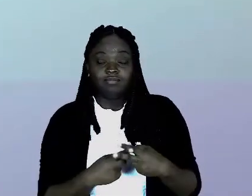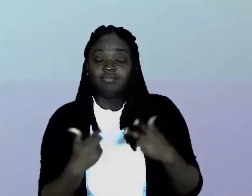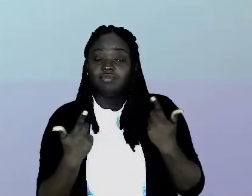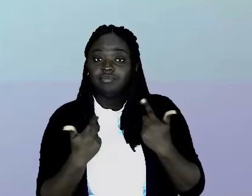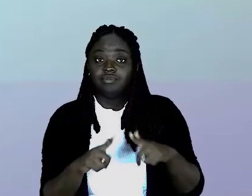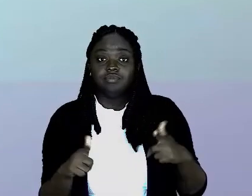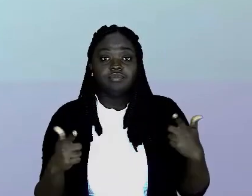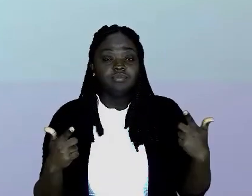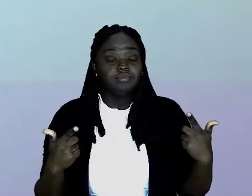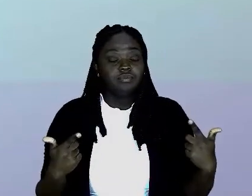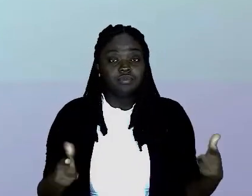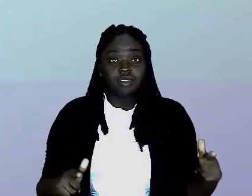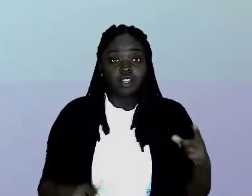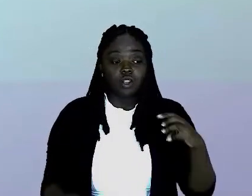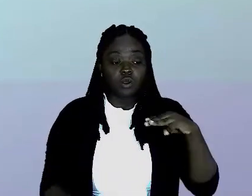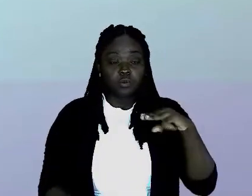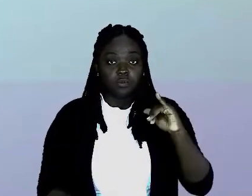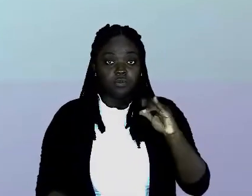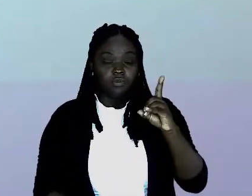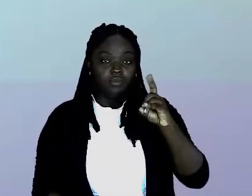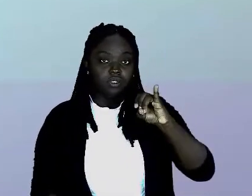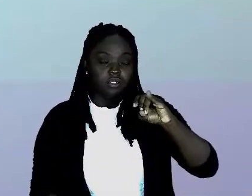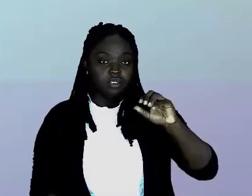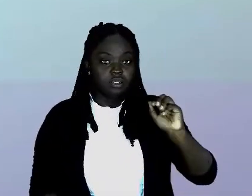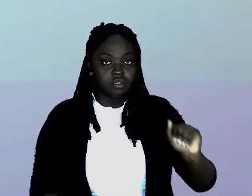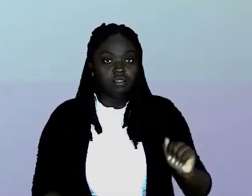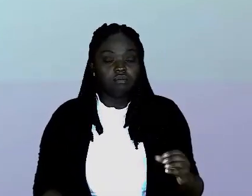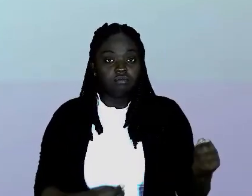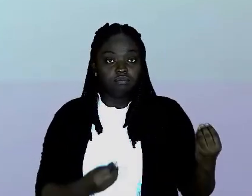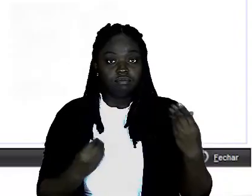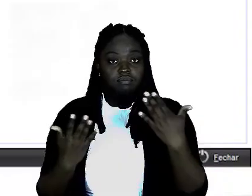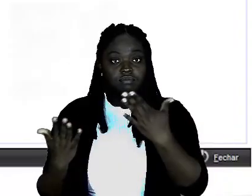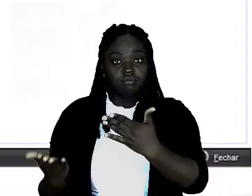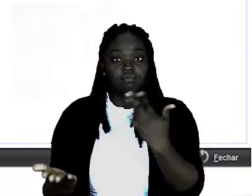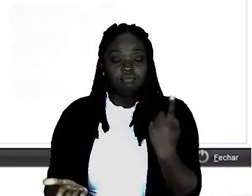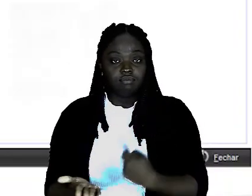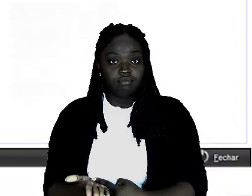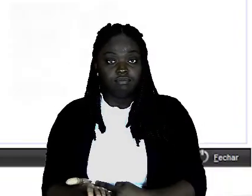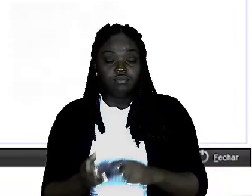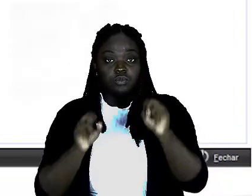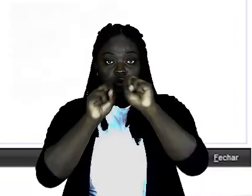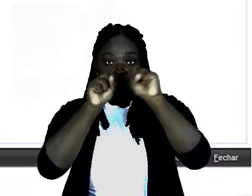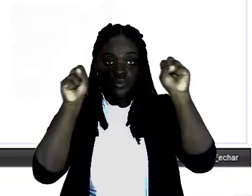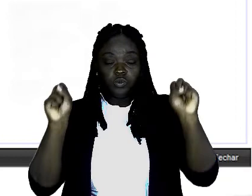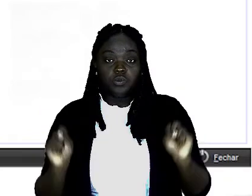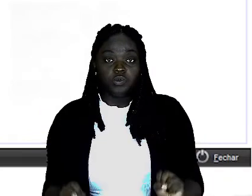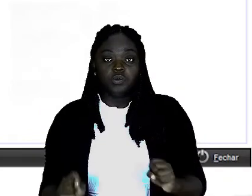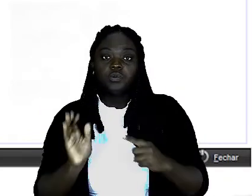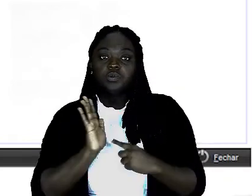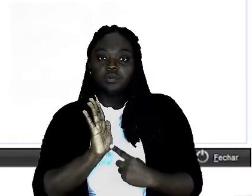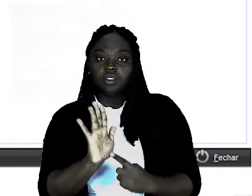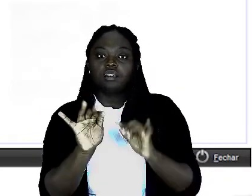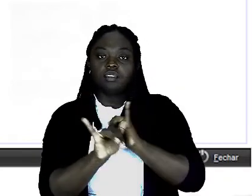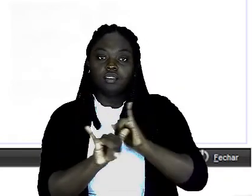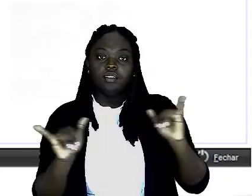há geração de mídia para confirmação de entrega e o sistema trará essa